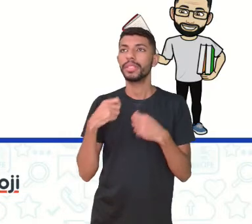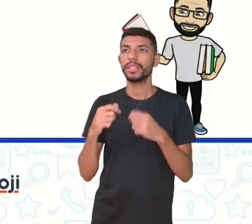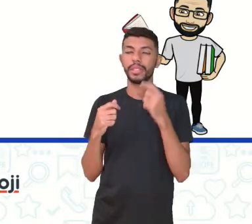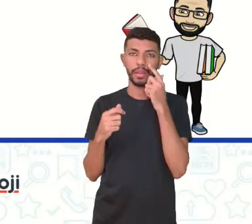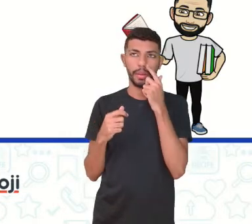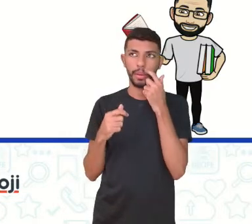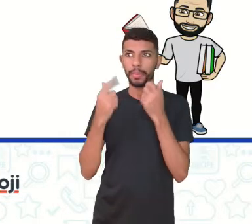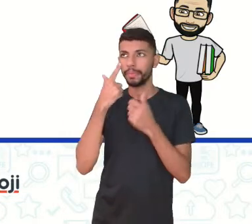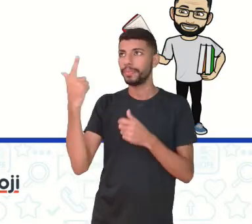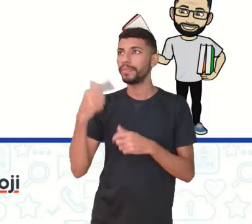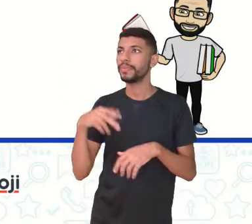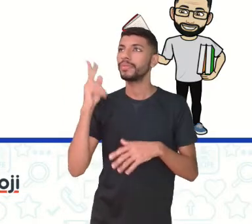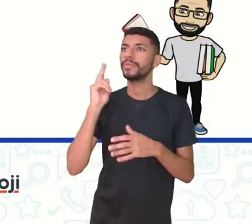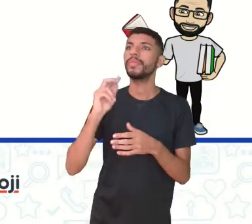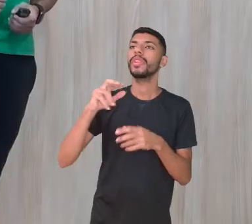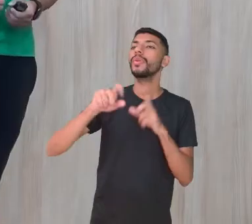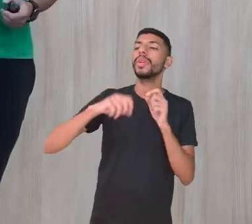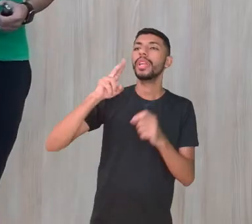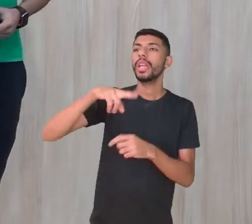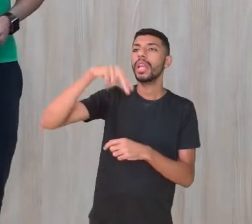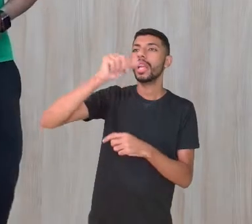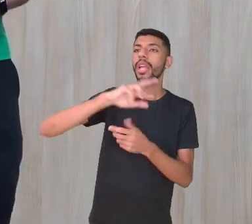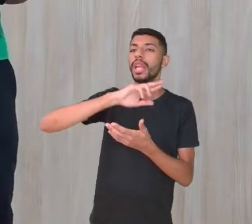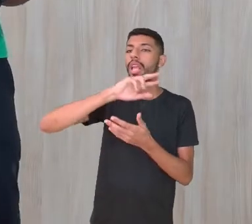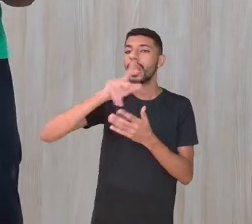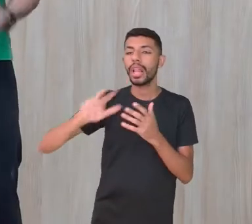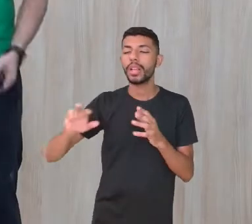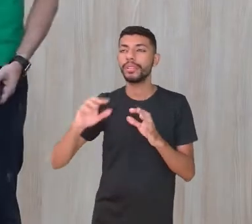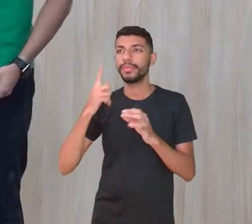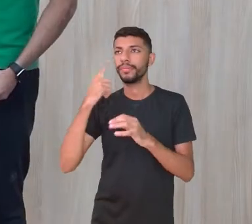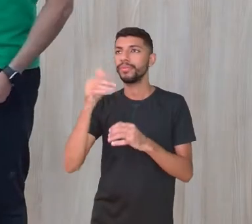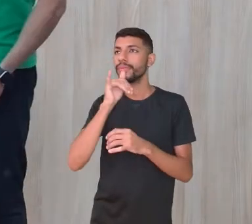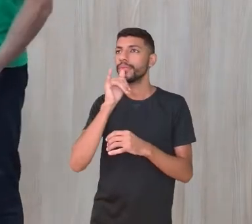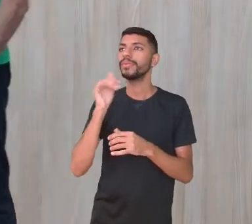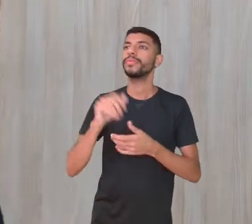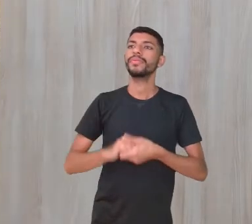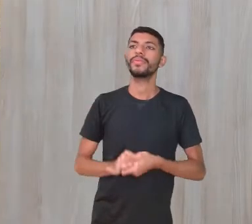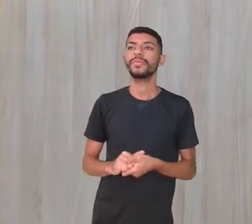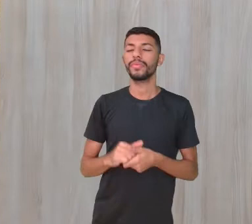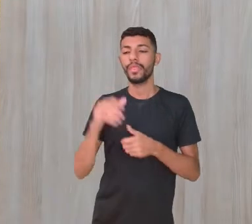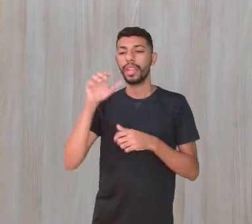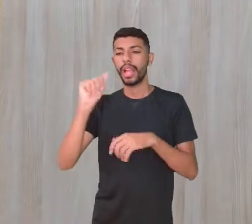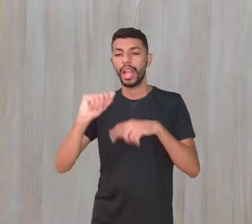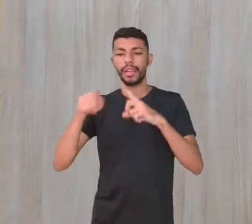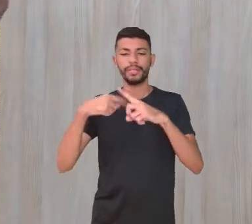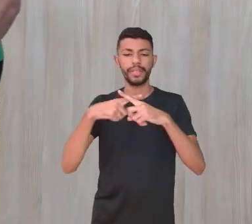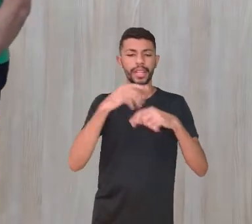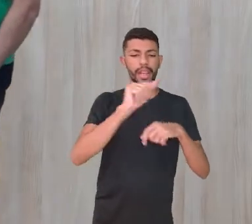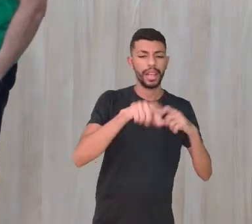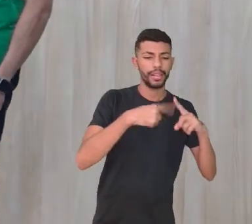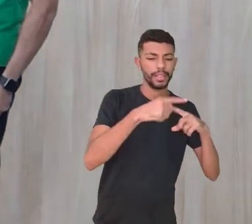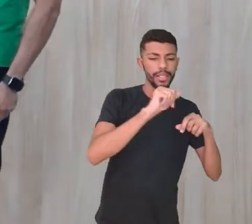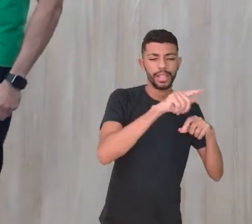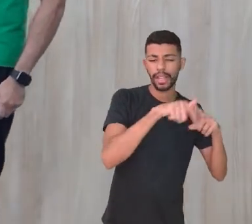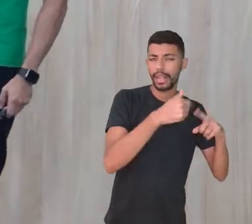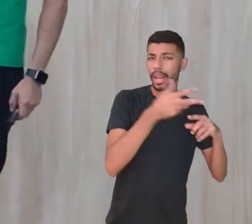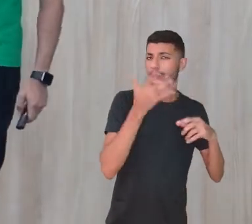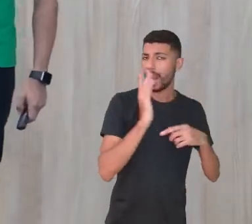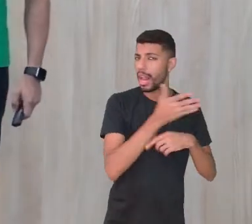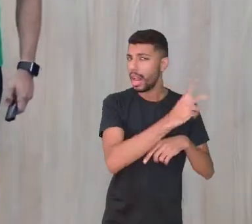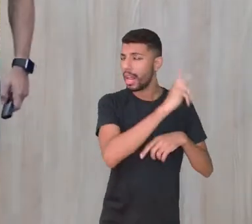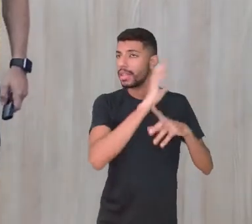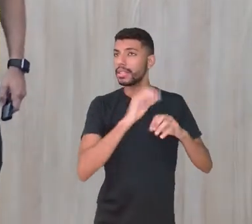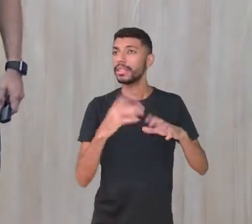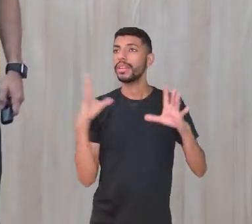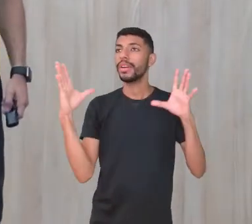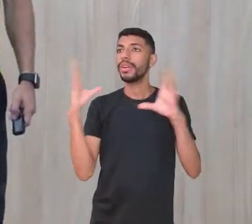Eu vou repetir ele n vezes, certo? Então, quando eu efetuar aí essas repetições, eu vou calcular aí o resultado